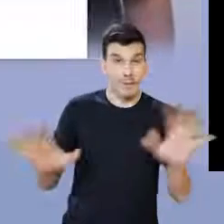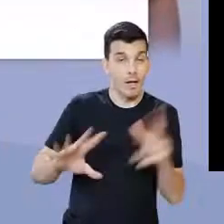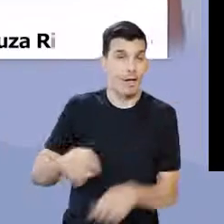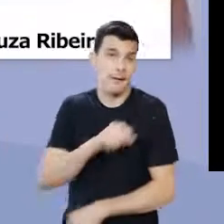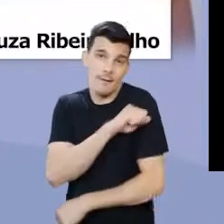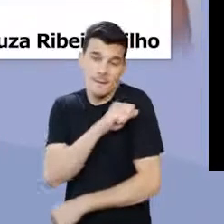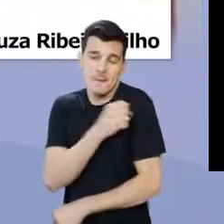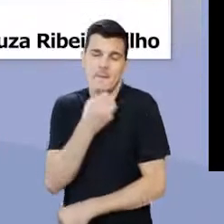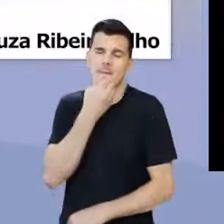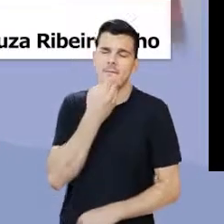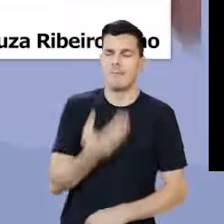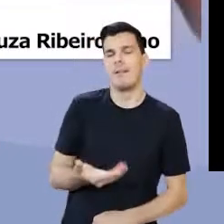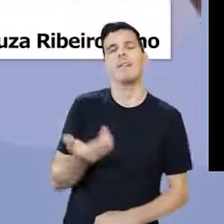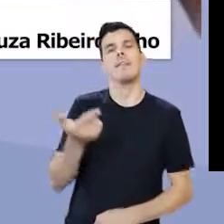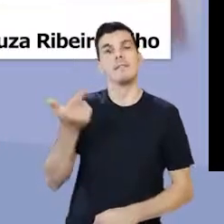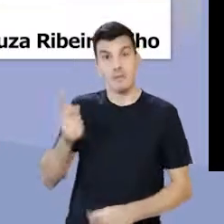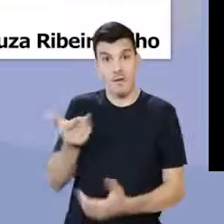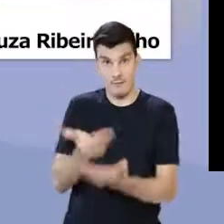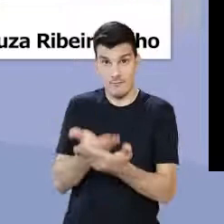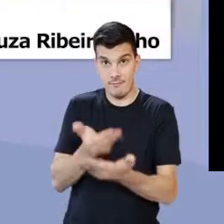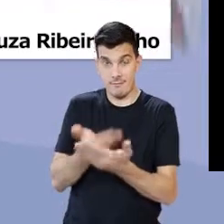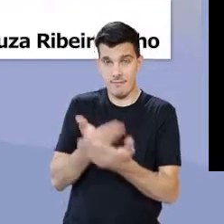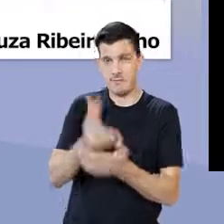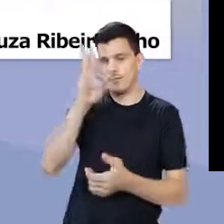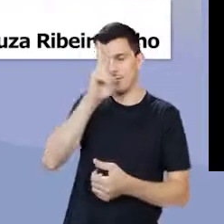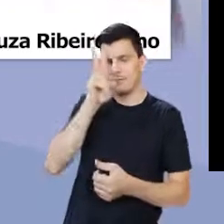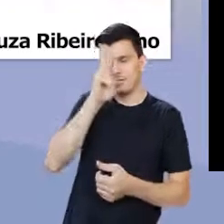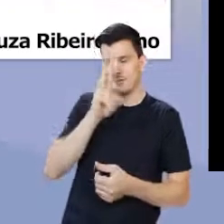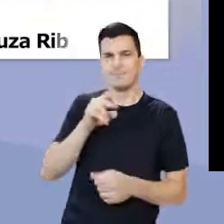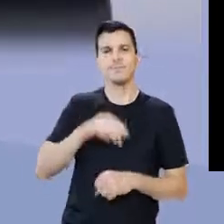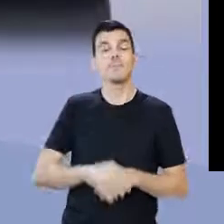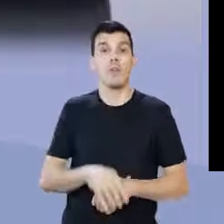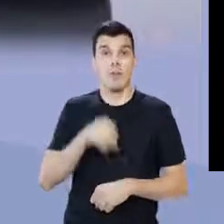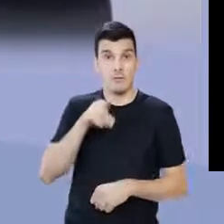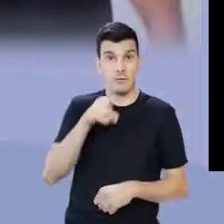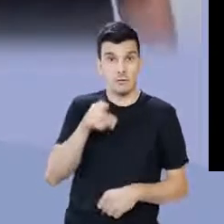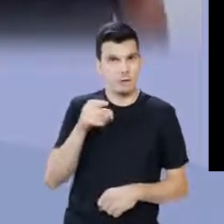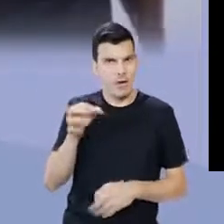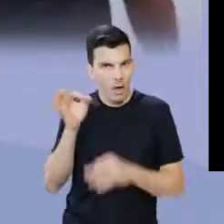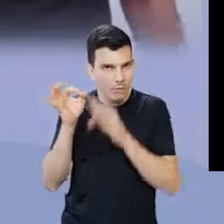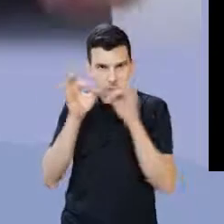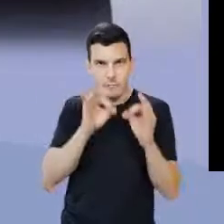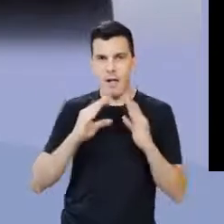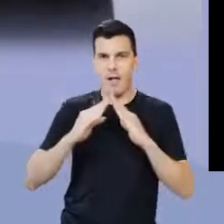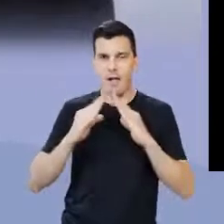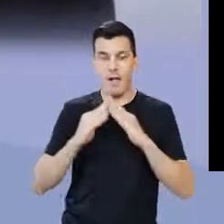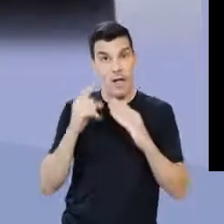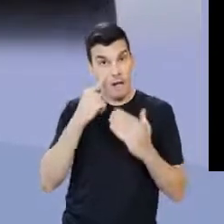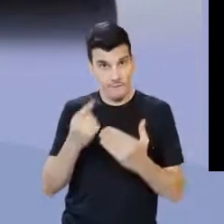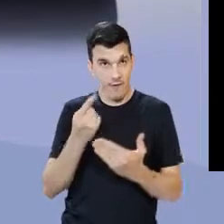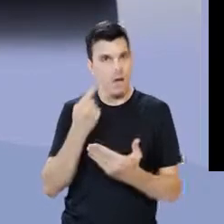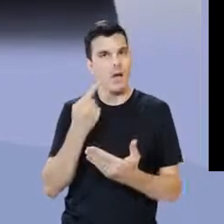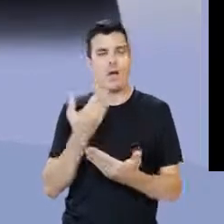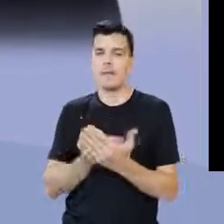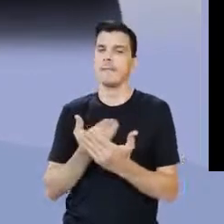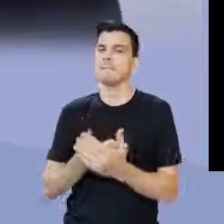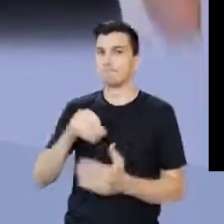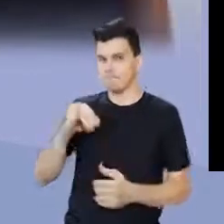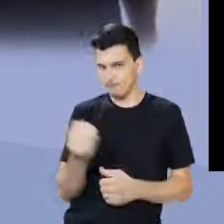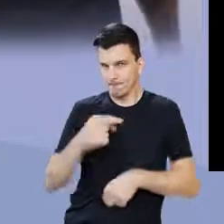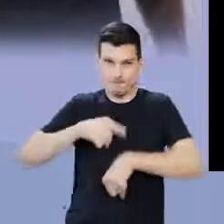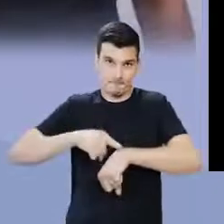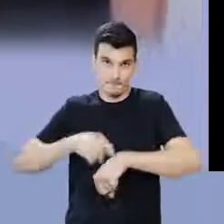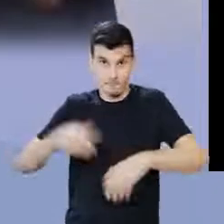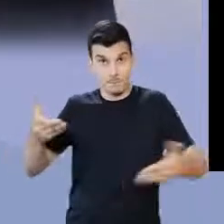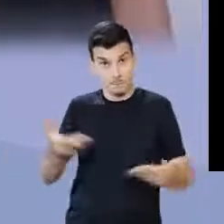Fala aí, meu aluno! Vamos nós para mais uma aula de história. Você que está aí no conforto da sua casa, não sei onde você está vendo essa aula. Vamos lá então, mais